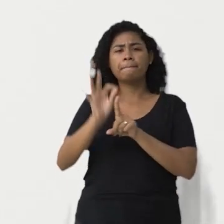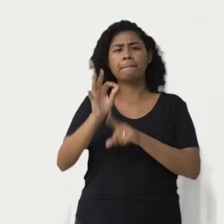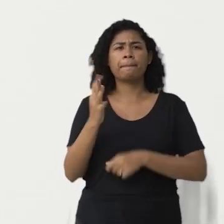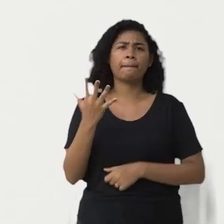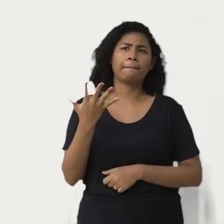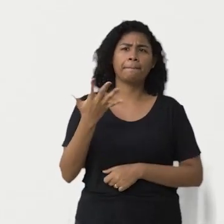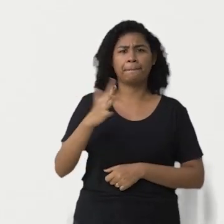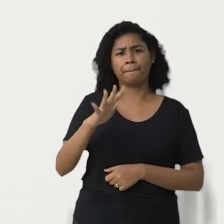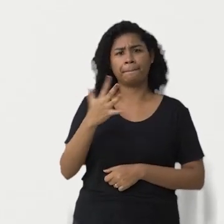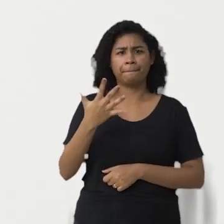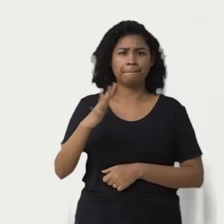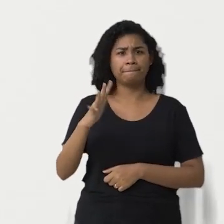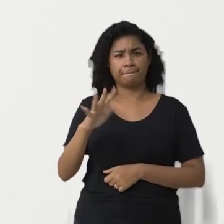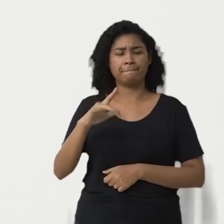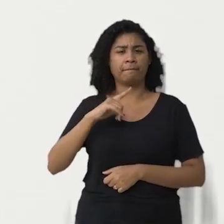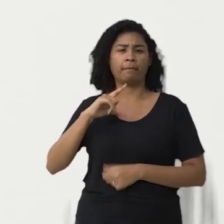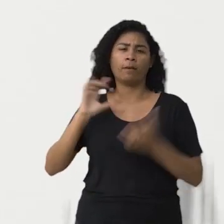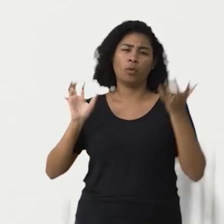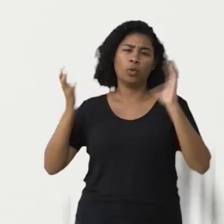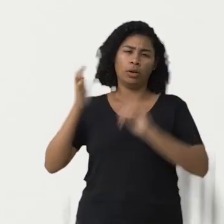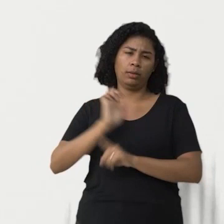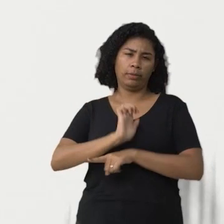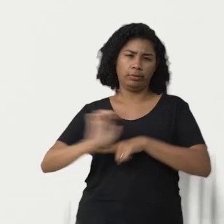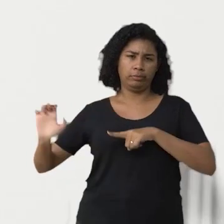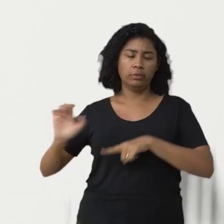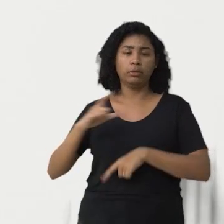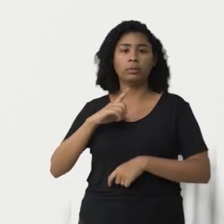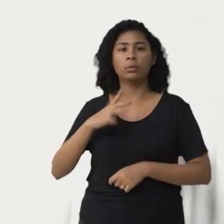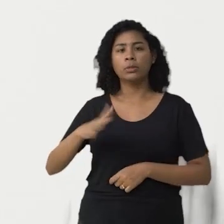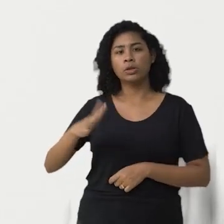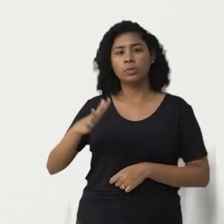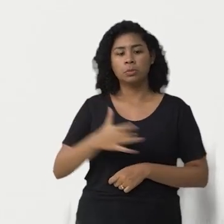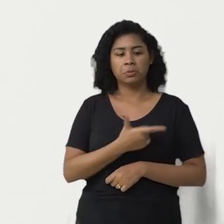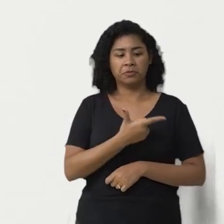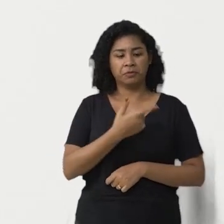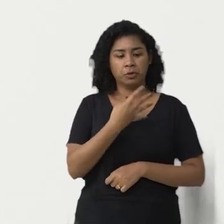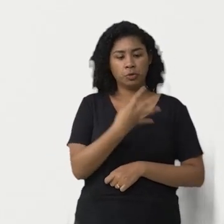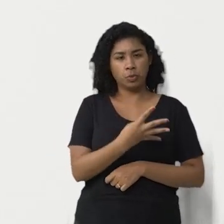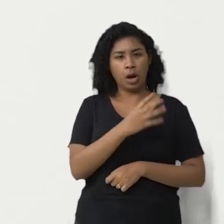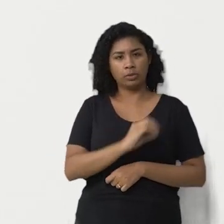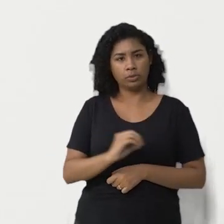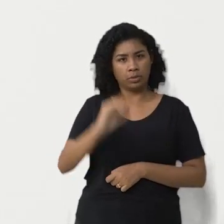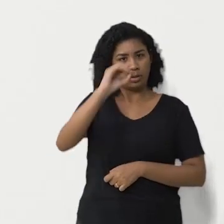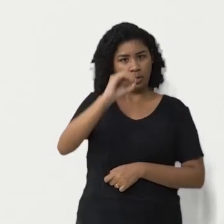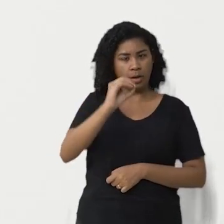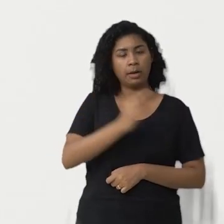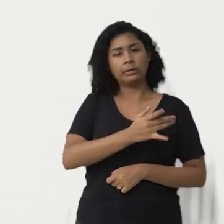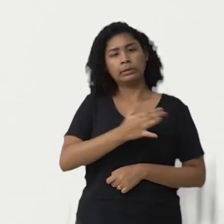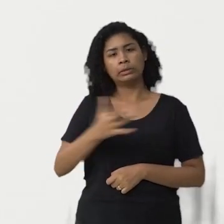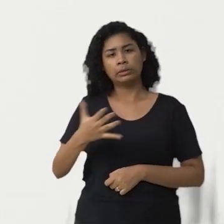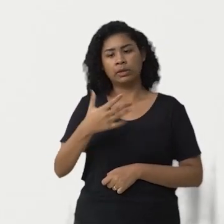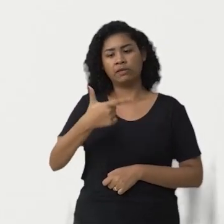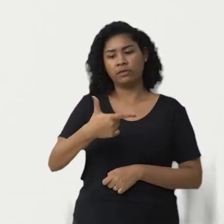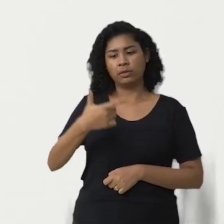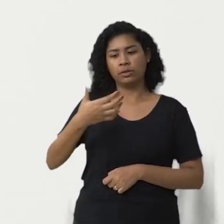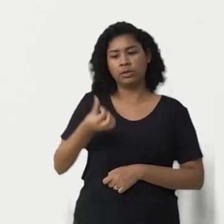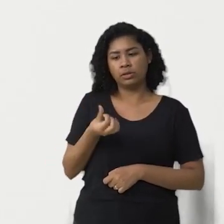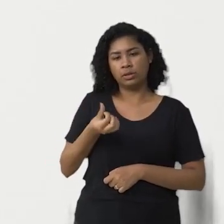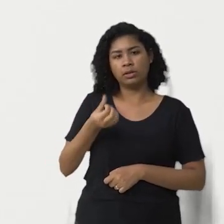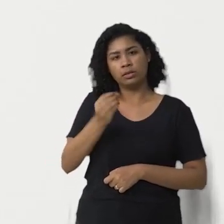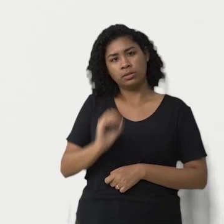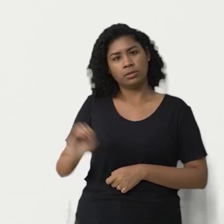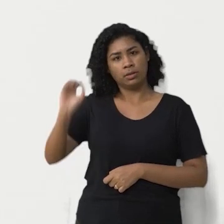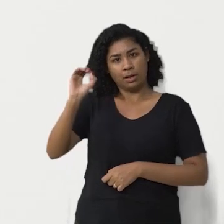vem através aí do clima equatorial está em torno aí de 24 graus Celsius e 26 graus